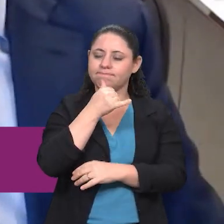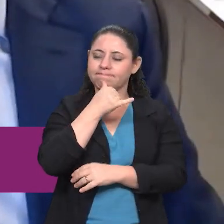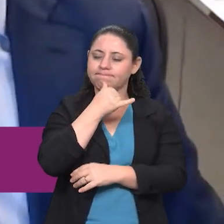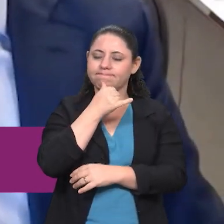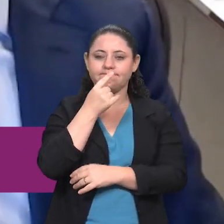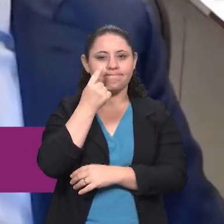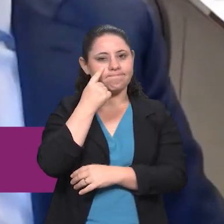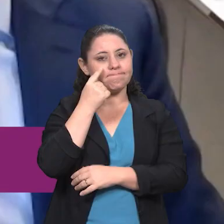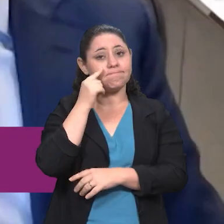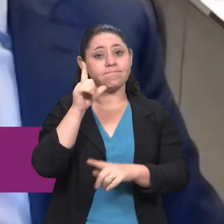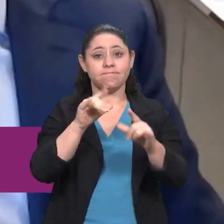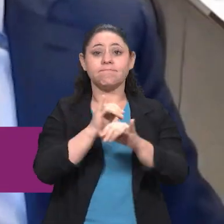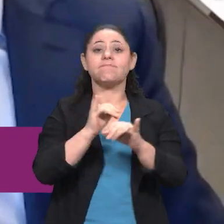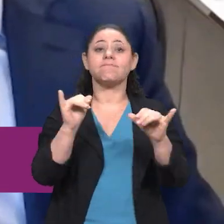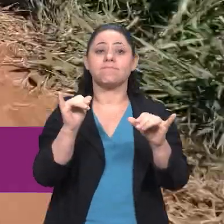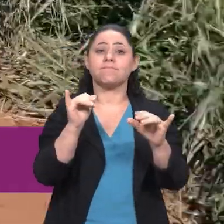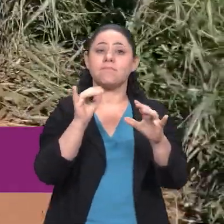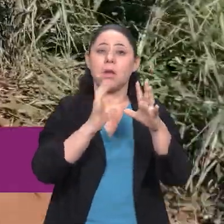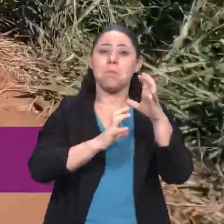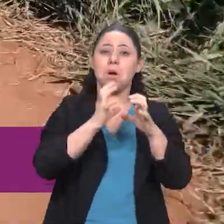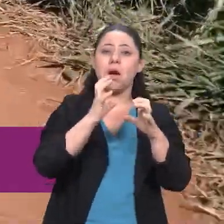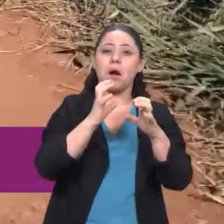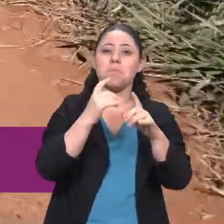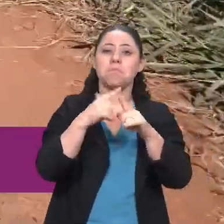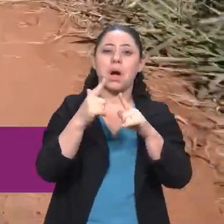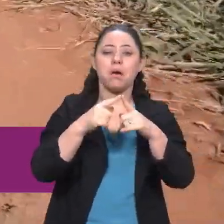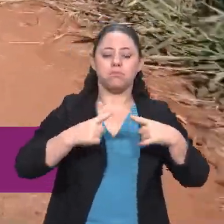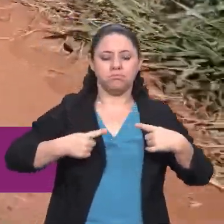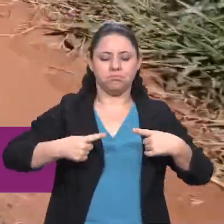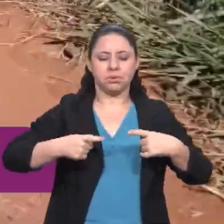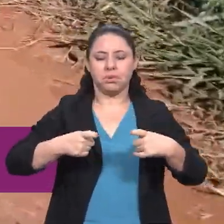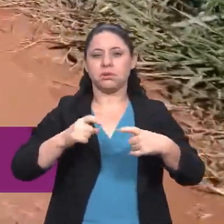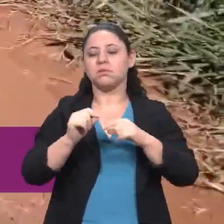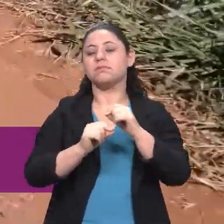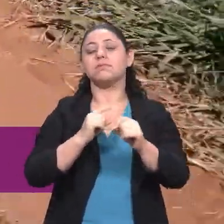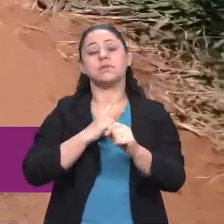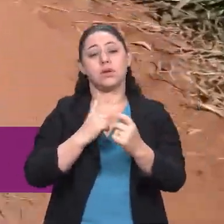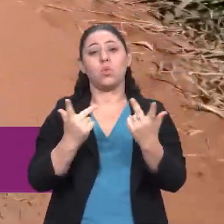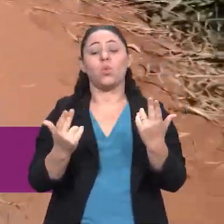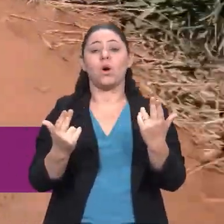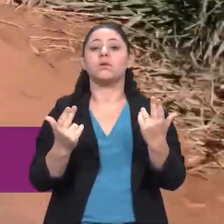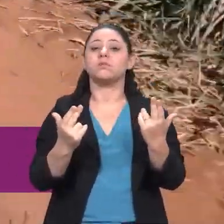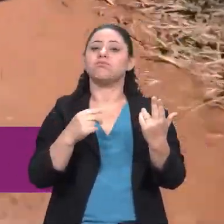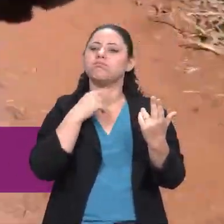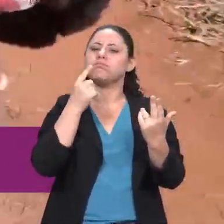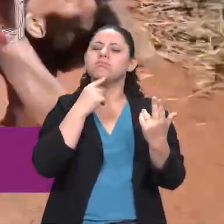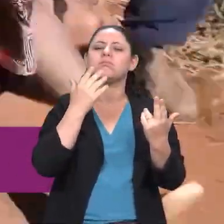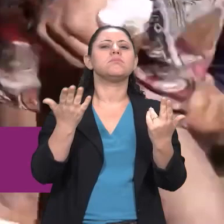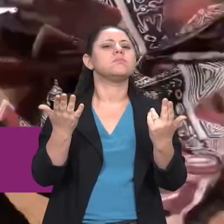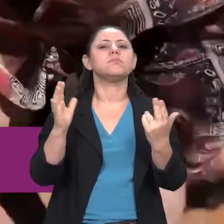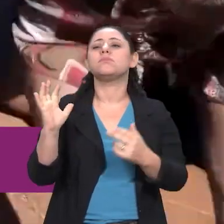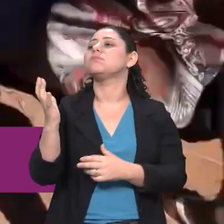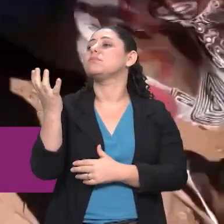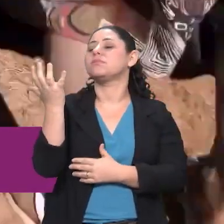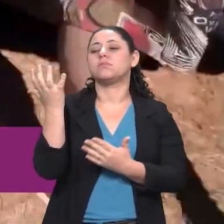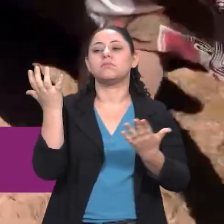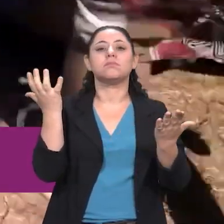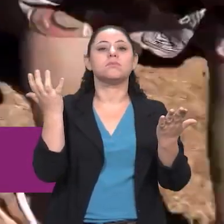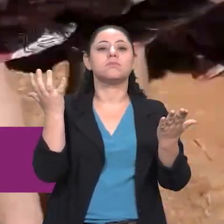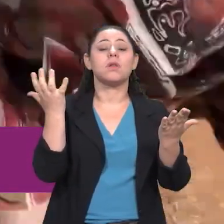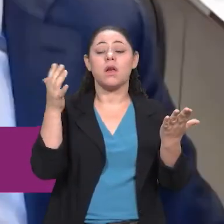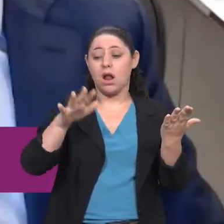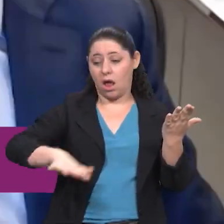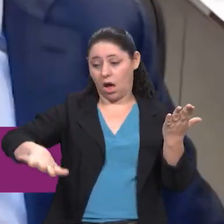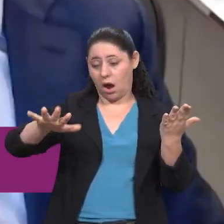conflitos mesmo, conflitos armados. Mas eu tenho uma dúvida, o que acontece numa área ocupada,